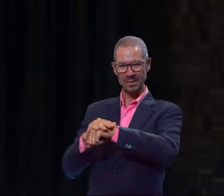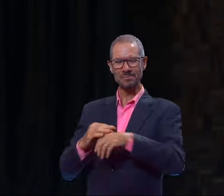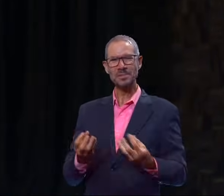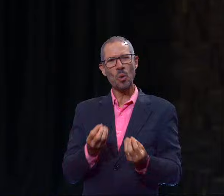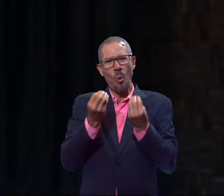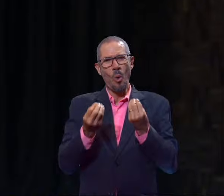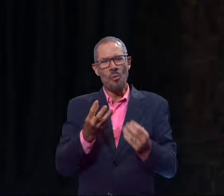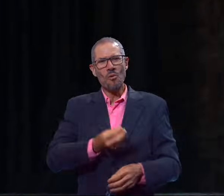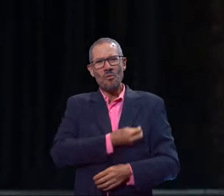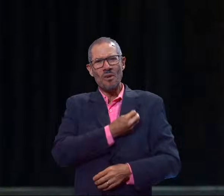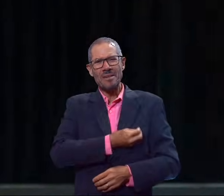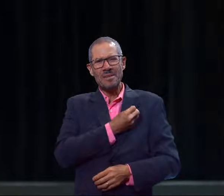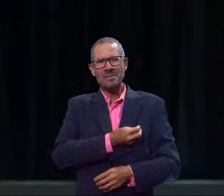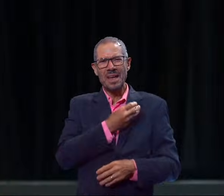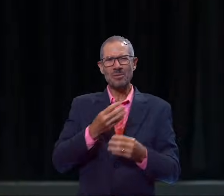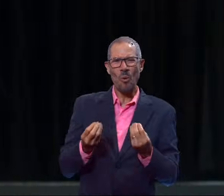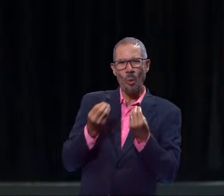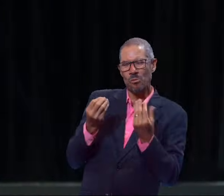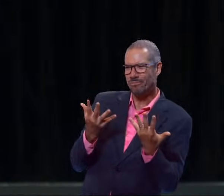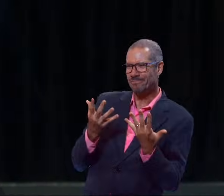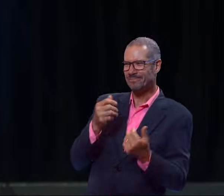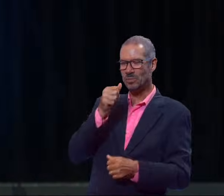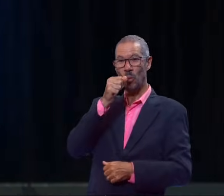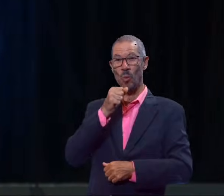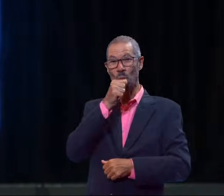gente vai viver coisas novas?